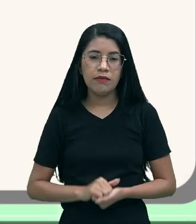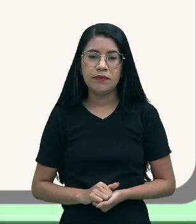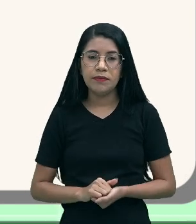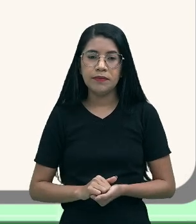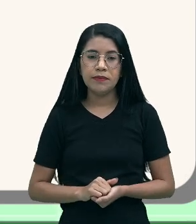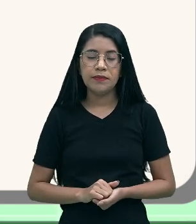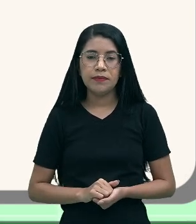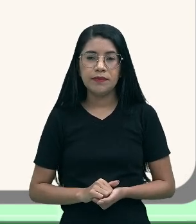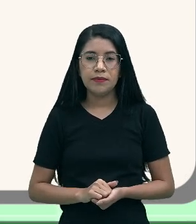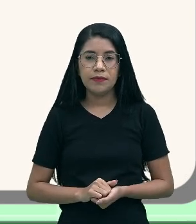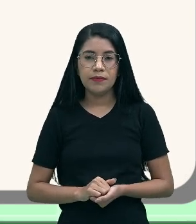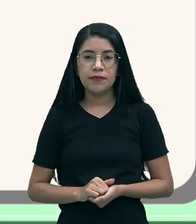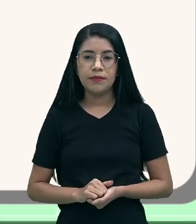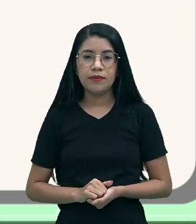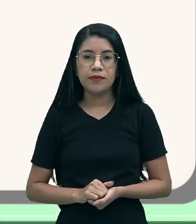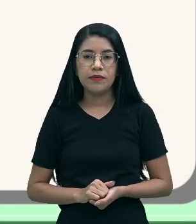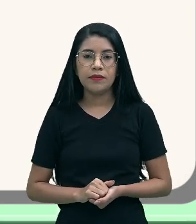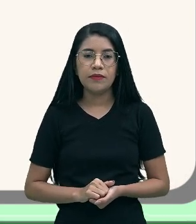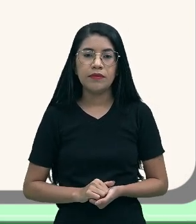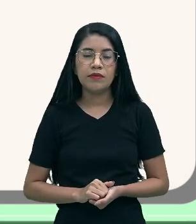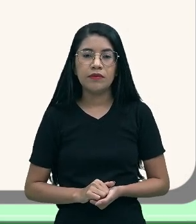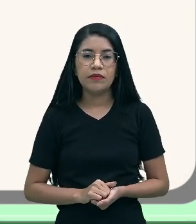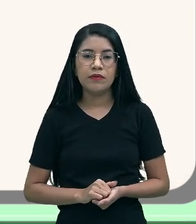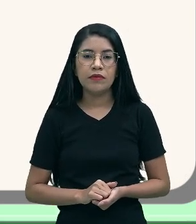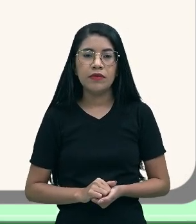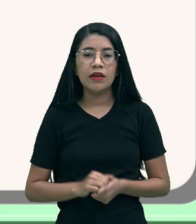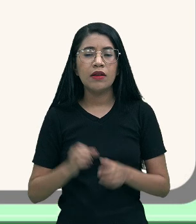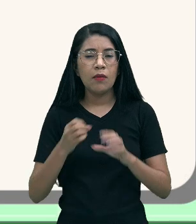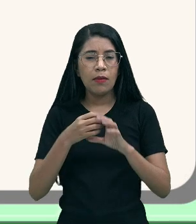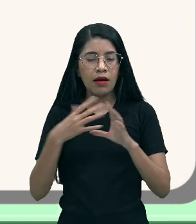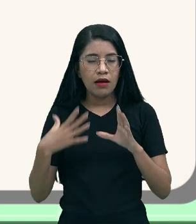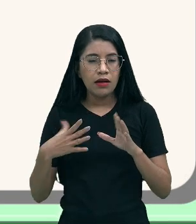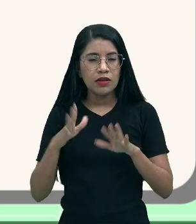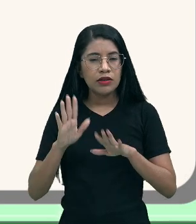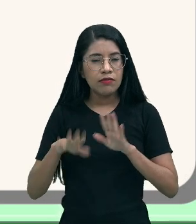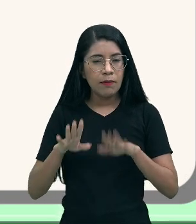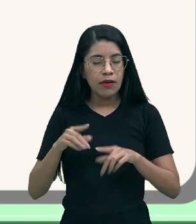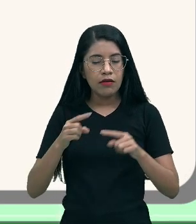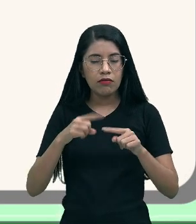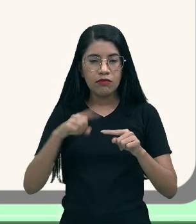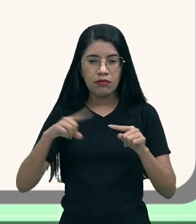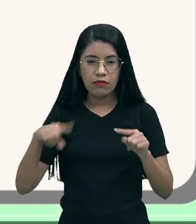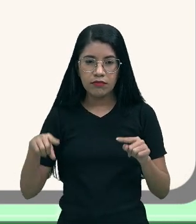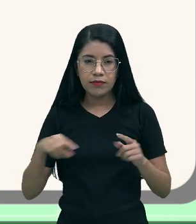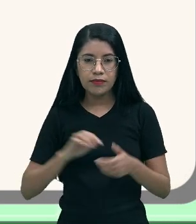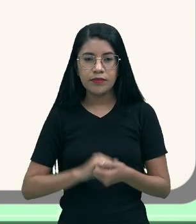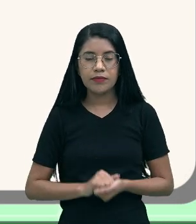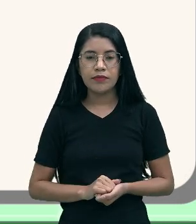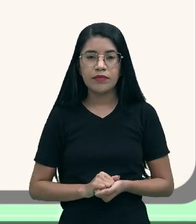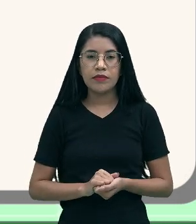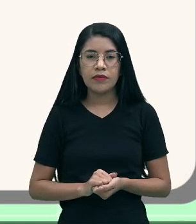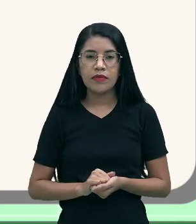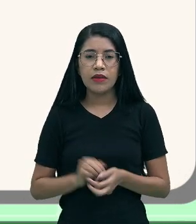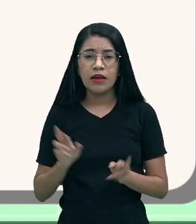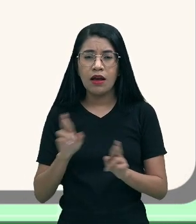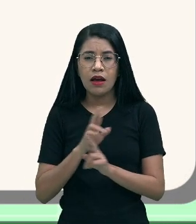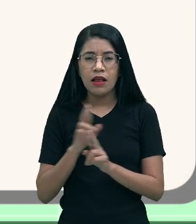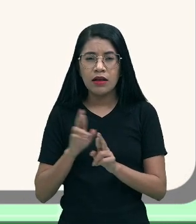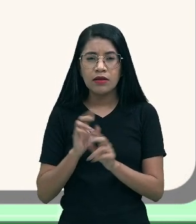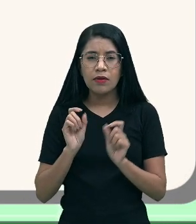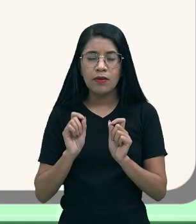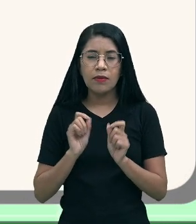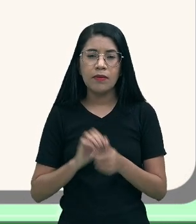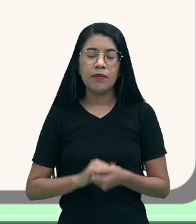Então, a resistividade é uma grandeza característica de cada material. E agora, vamos ver a associação de resistores,